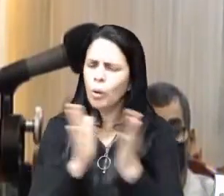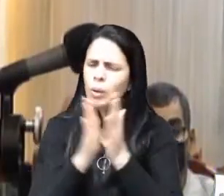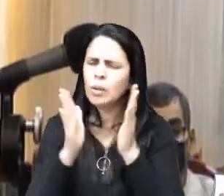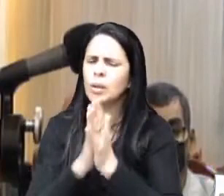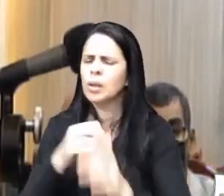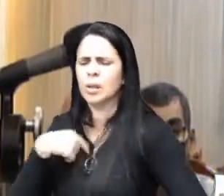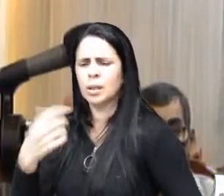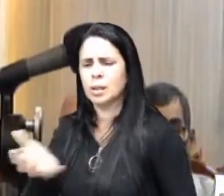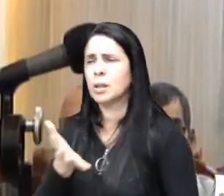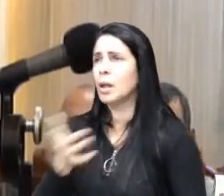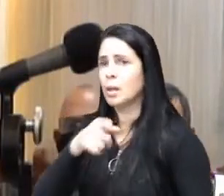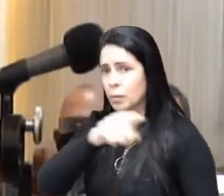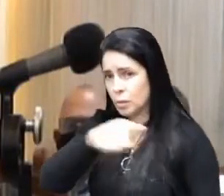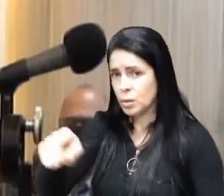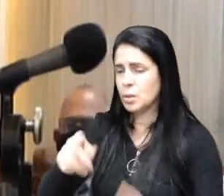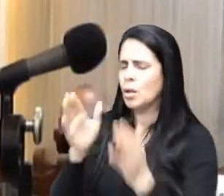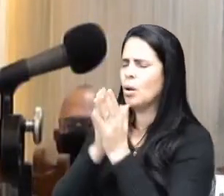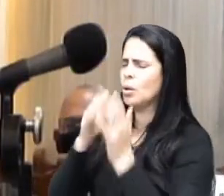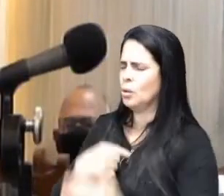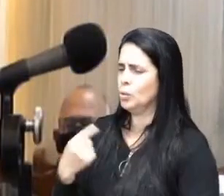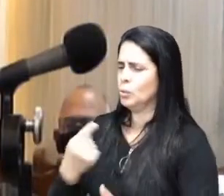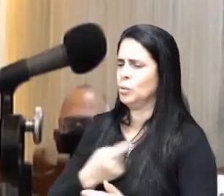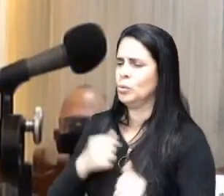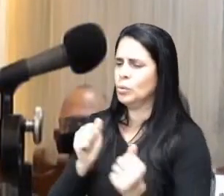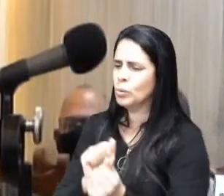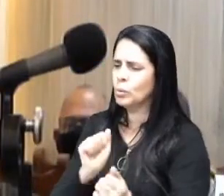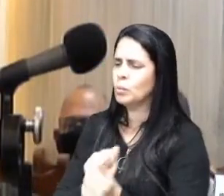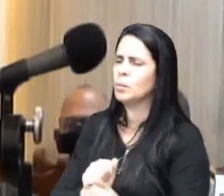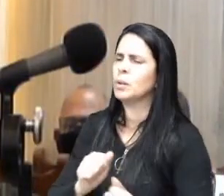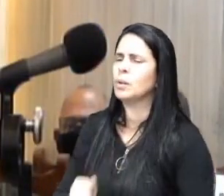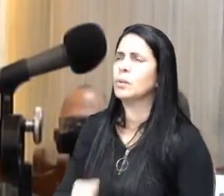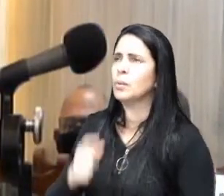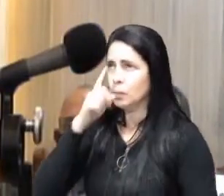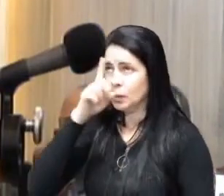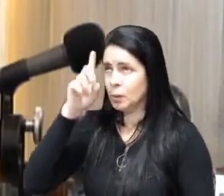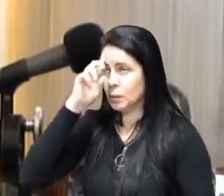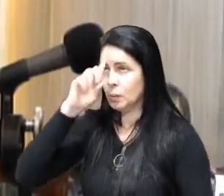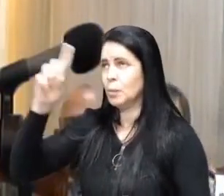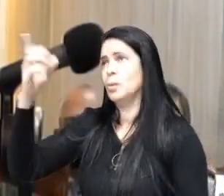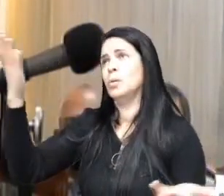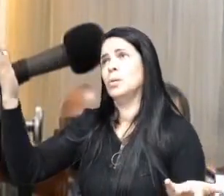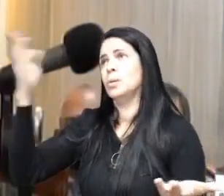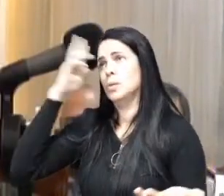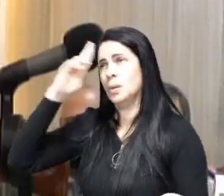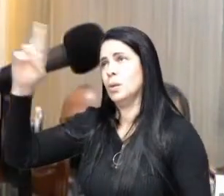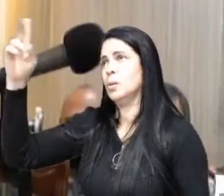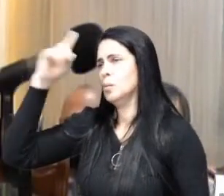comigo. Manda, Senhor, a chuva ser hoje.